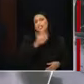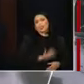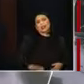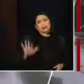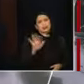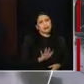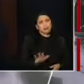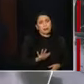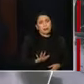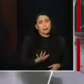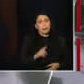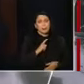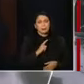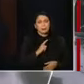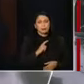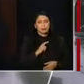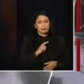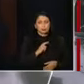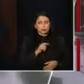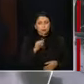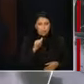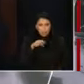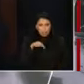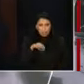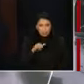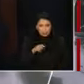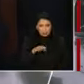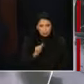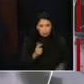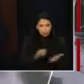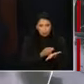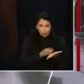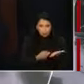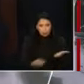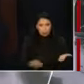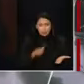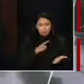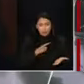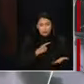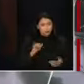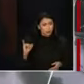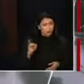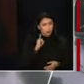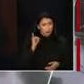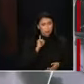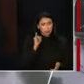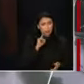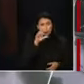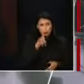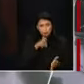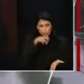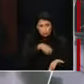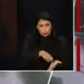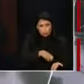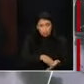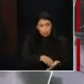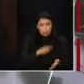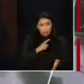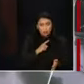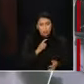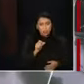Nas palavras de Aníbal Bruno, a omissão relevante para o direito penal é a que consiste em omitir o cumprimento de um